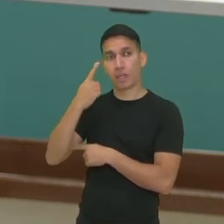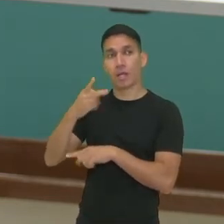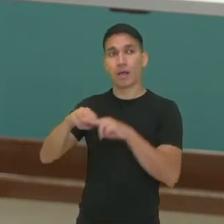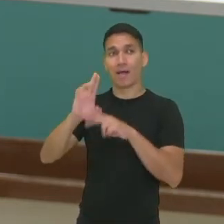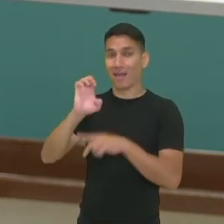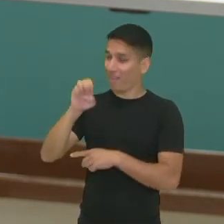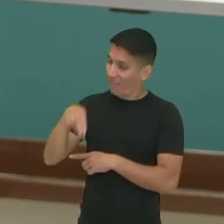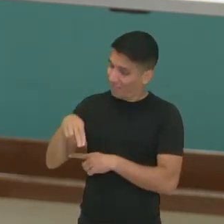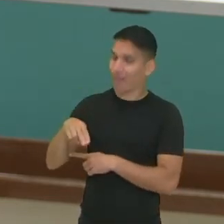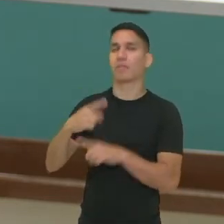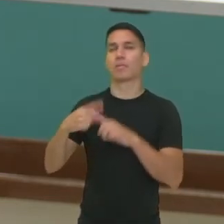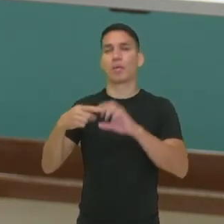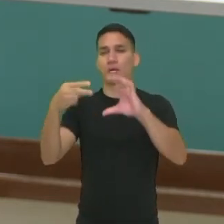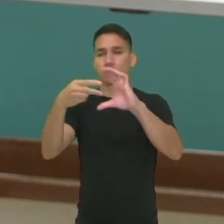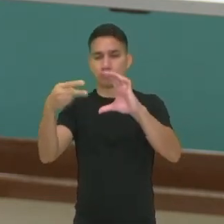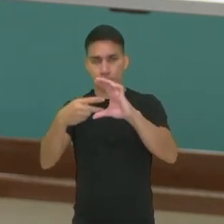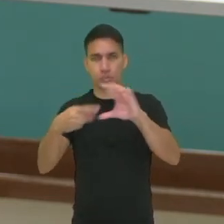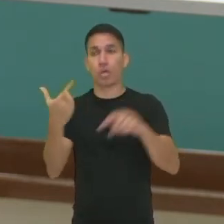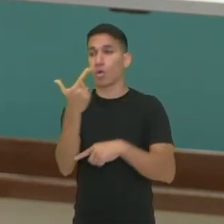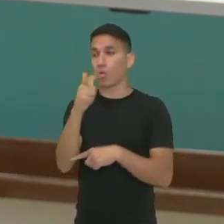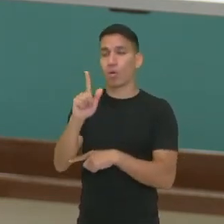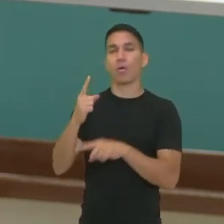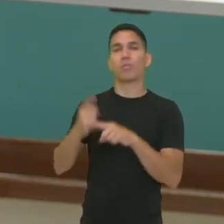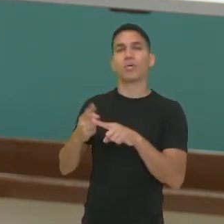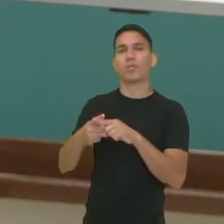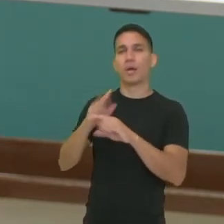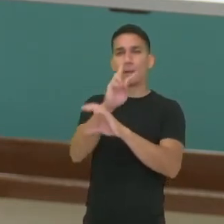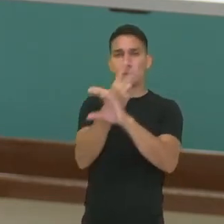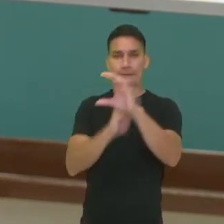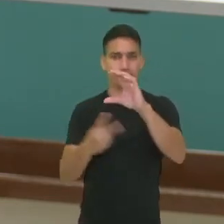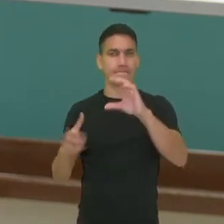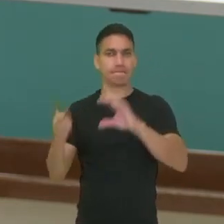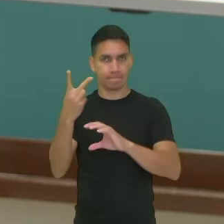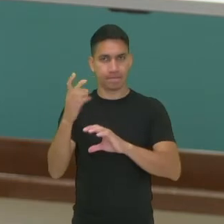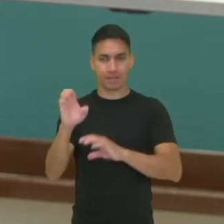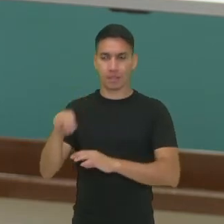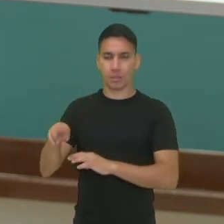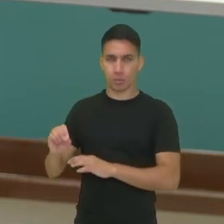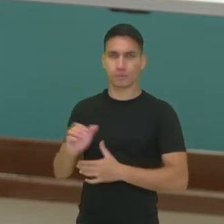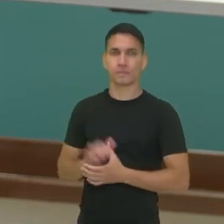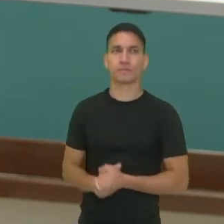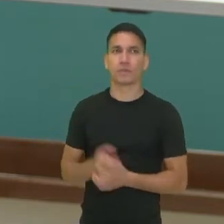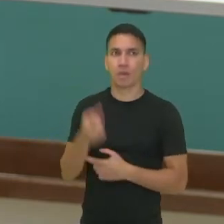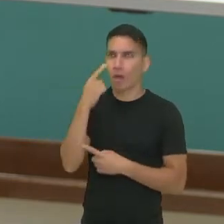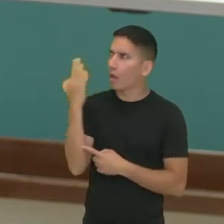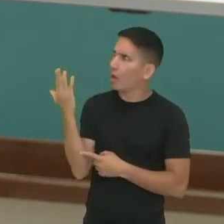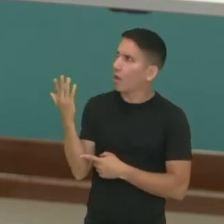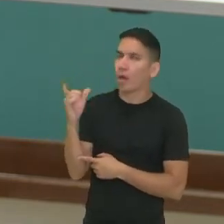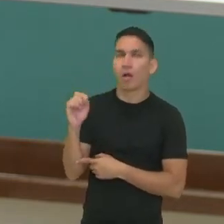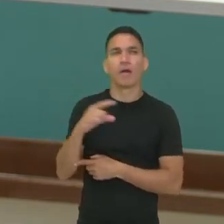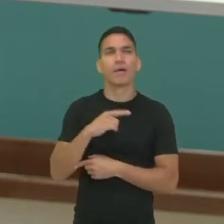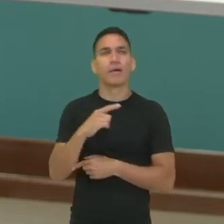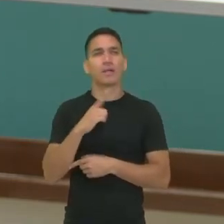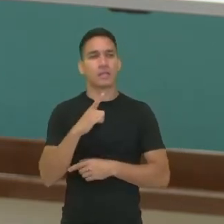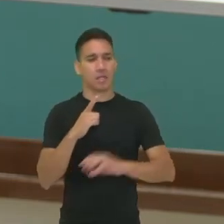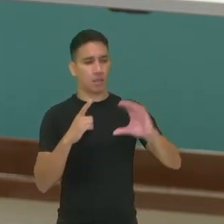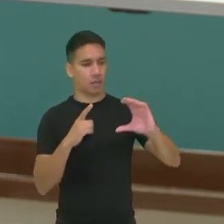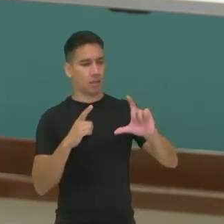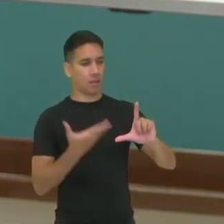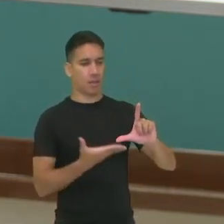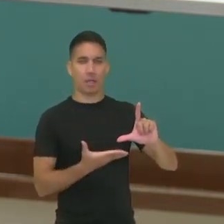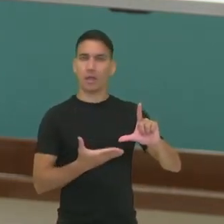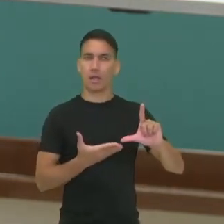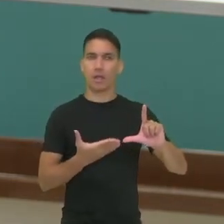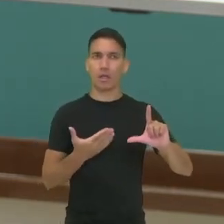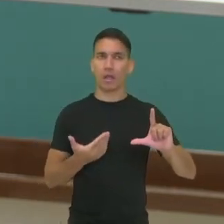porque é um hidrocarboneto. E aqui, observe que o cloro está num plano, num ângulo, e o bromo está no outro.